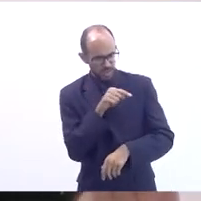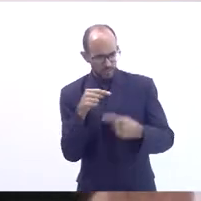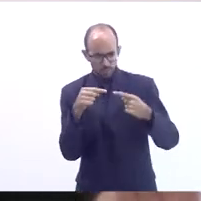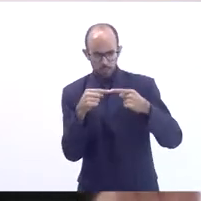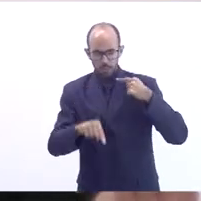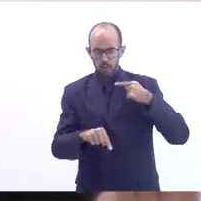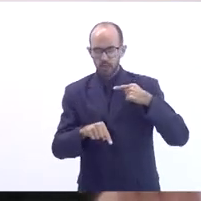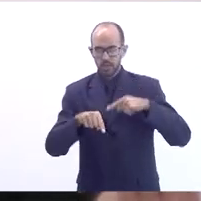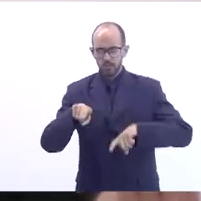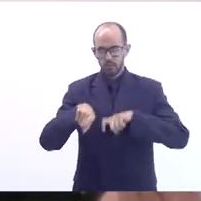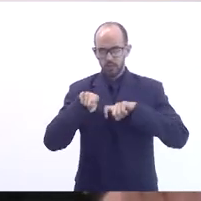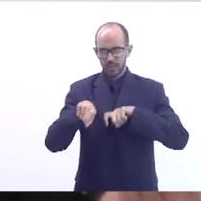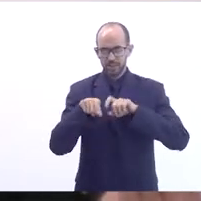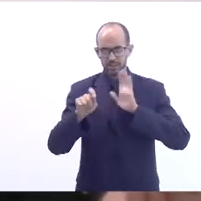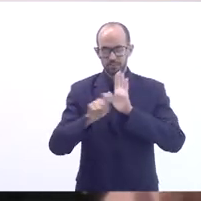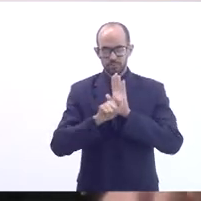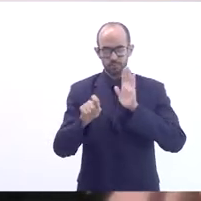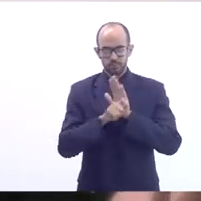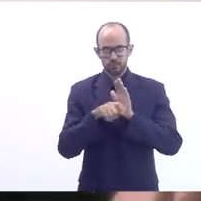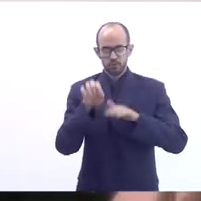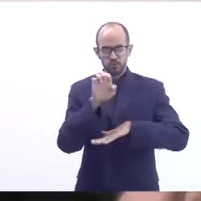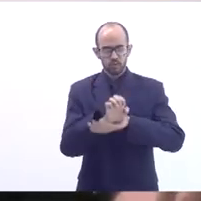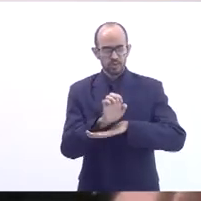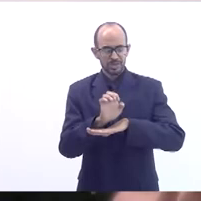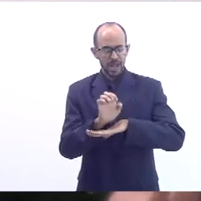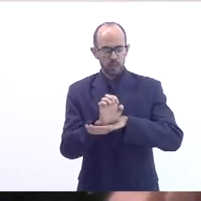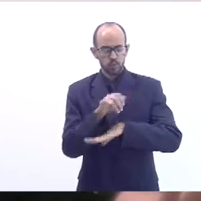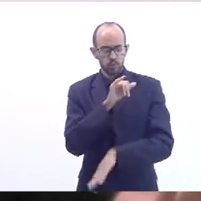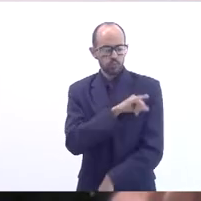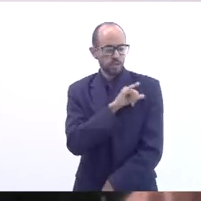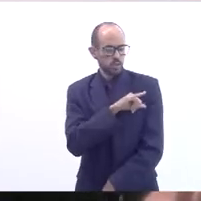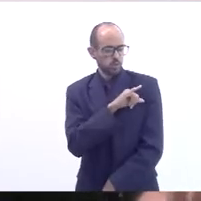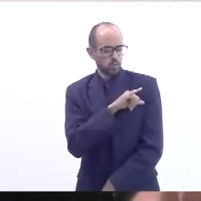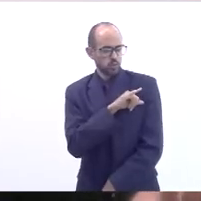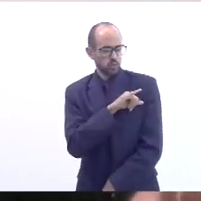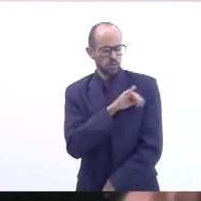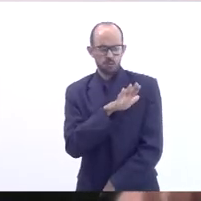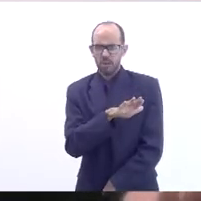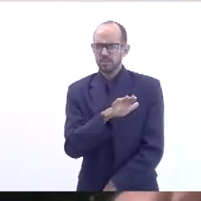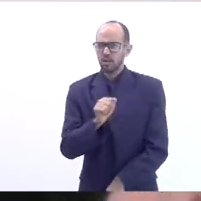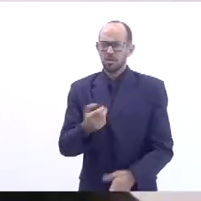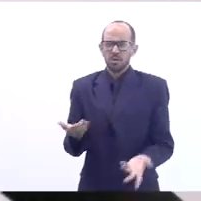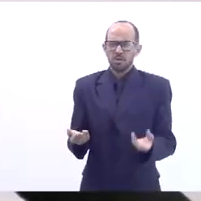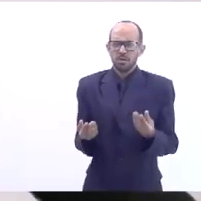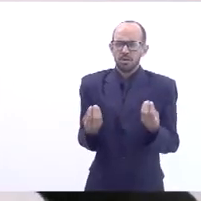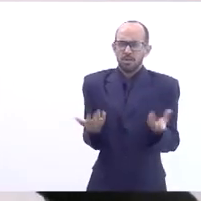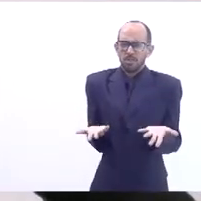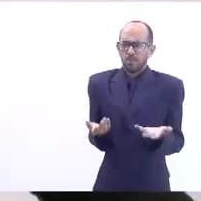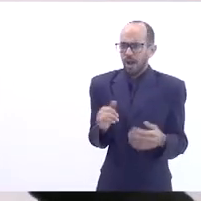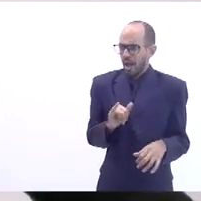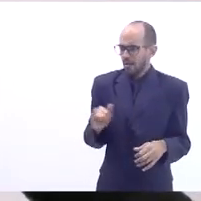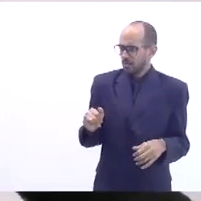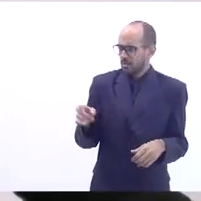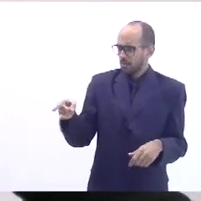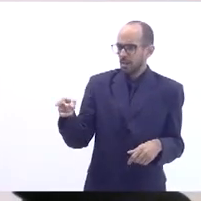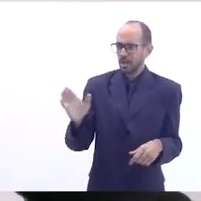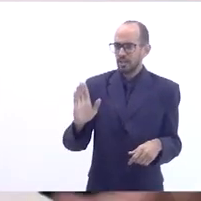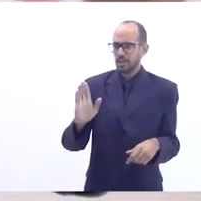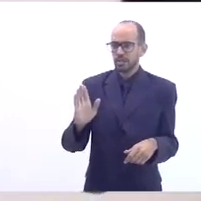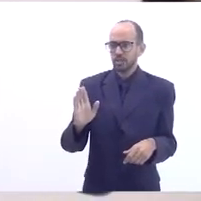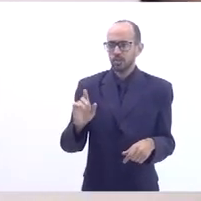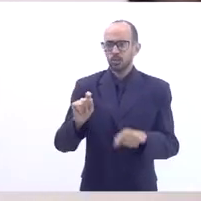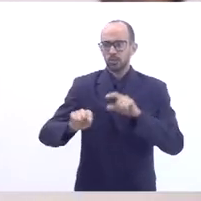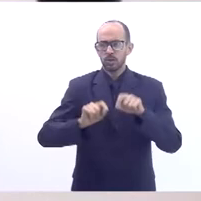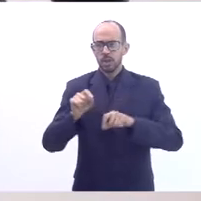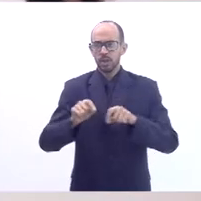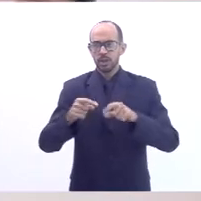fazenda de maconha não todo estado do Rio de Janeiro esse mas é mas alguém Avisa a ele que isso é uma foto